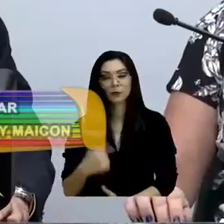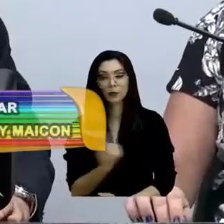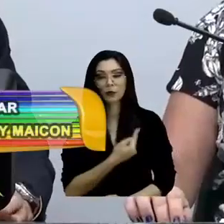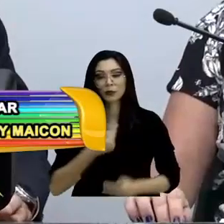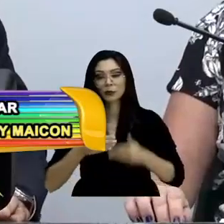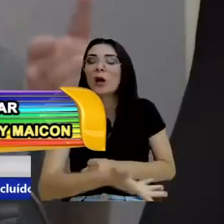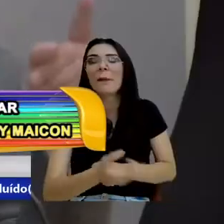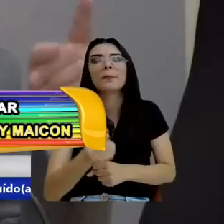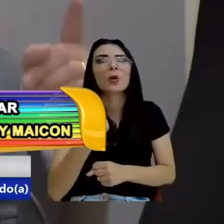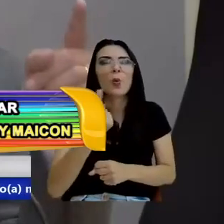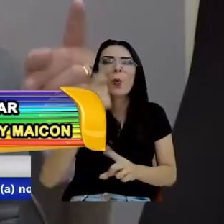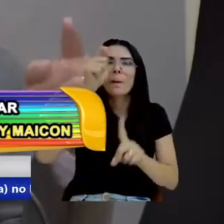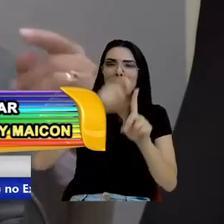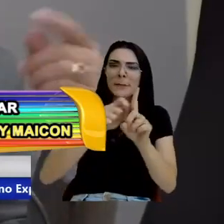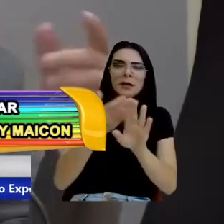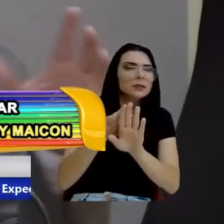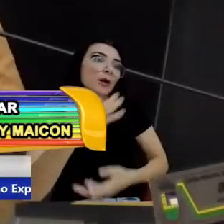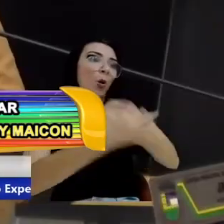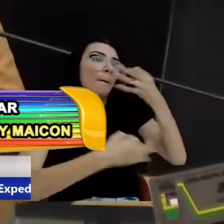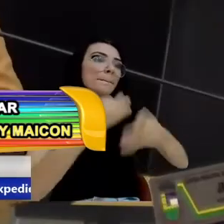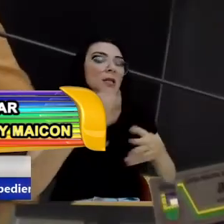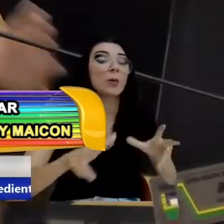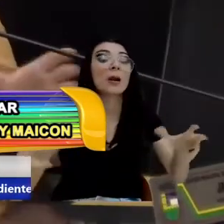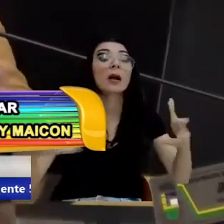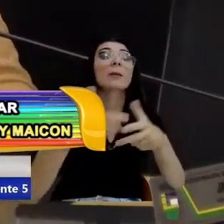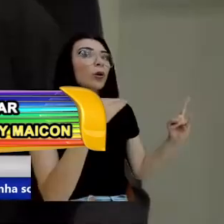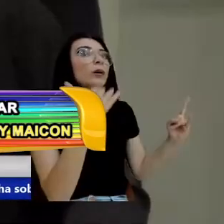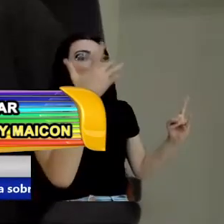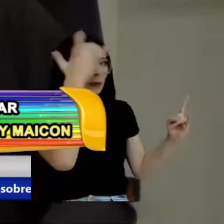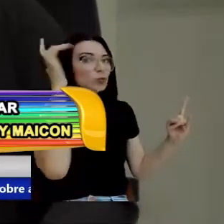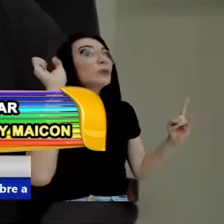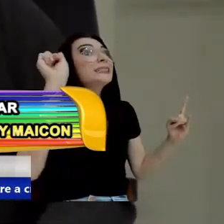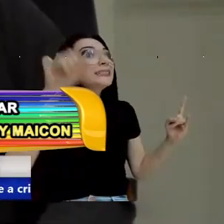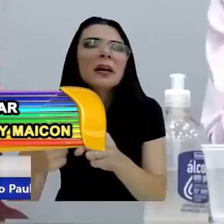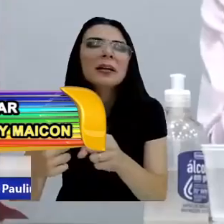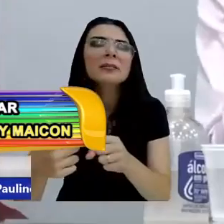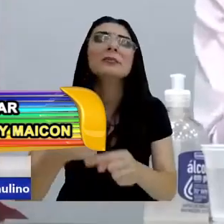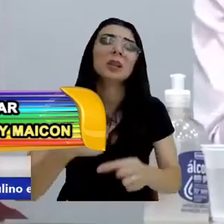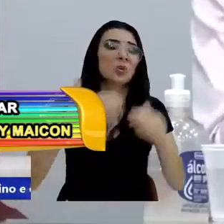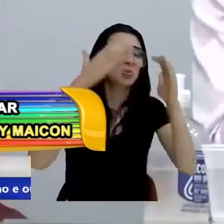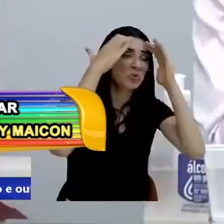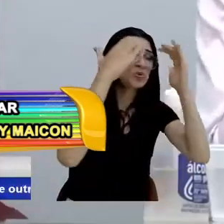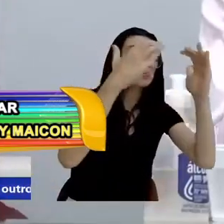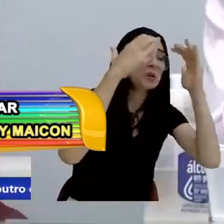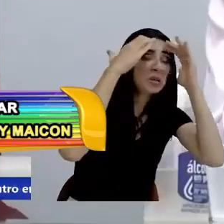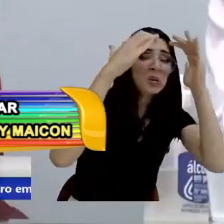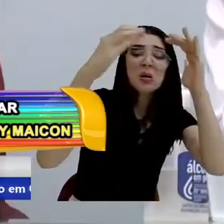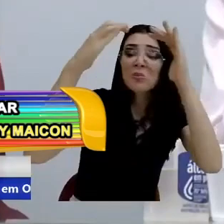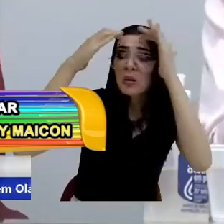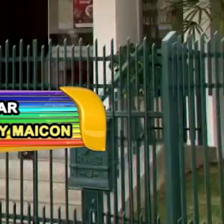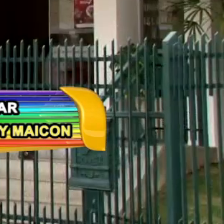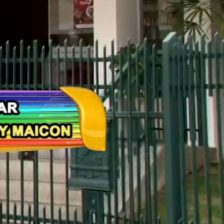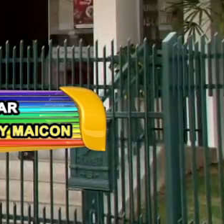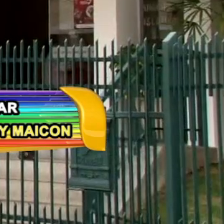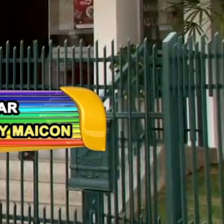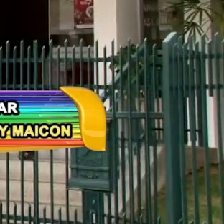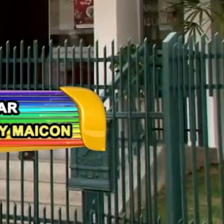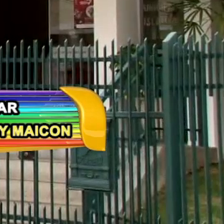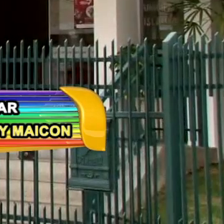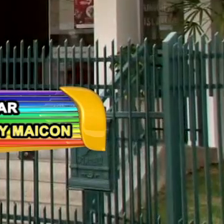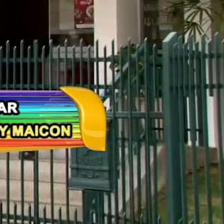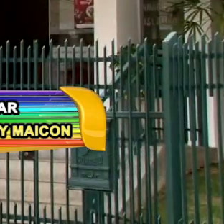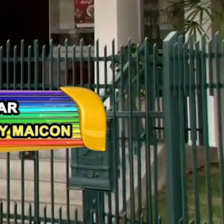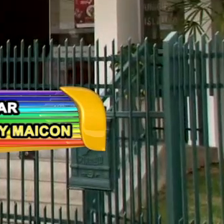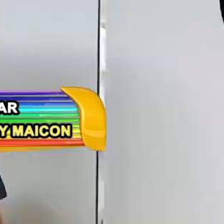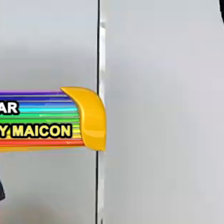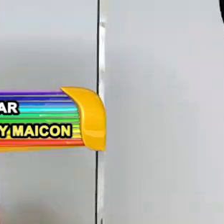Jânio de Carvalho, Joelson do Pote, Maicon Queiroz, Priscila Pita e Vanderleia Abrace Essa Ideia. O documento